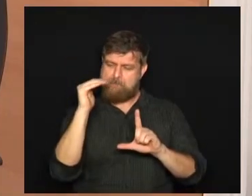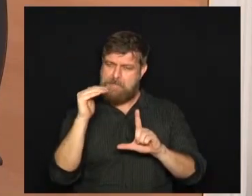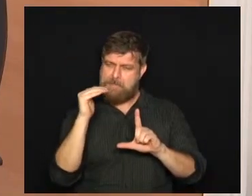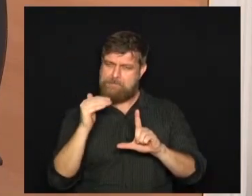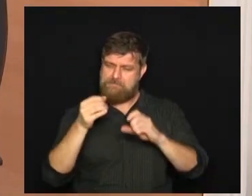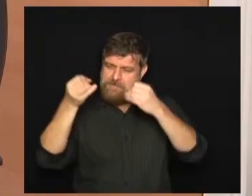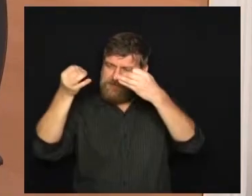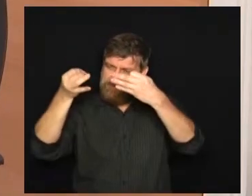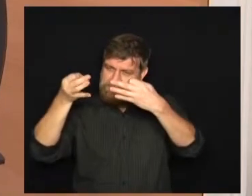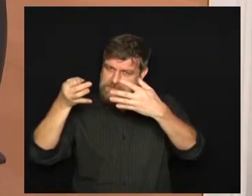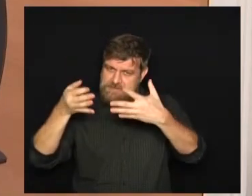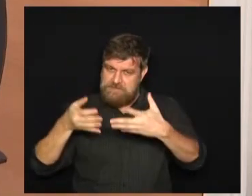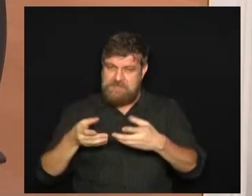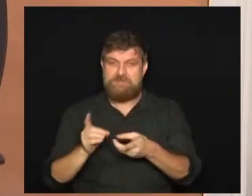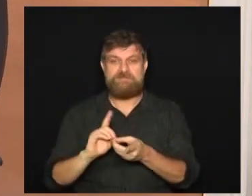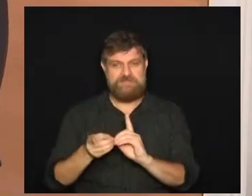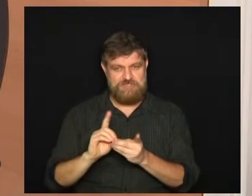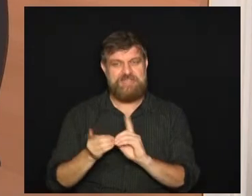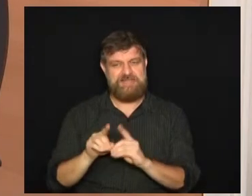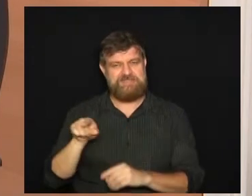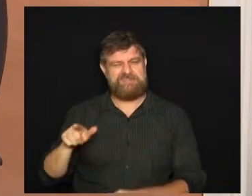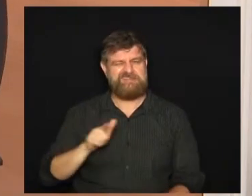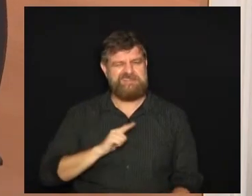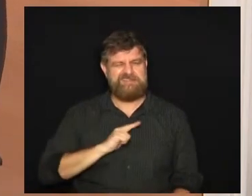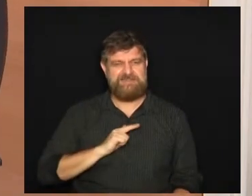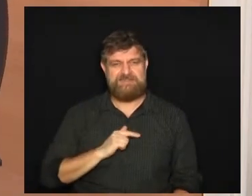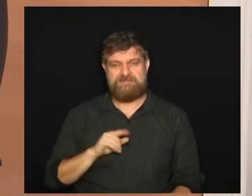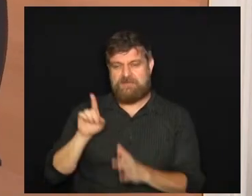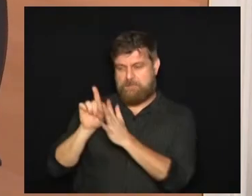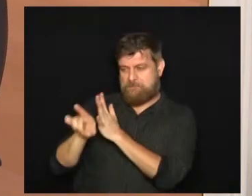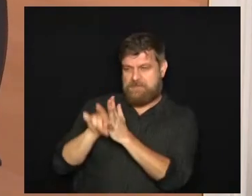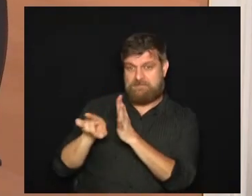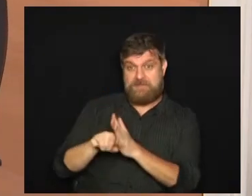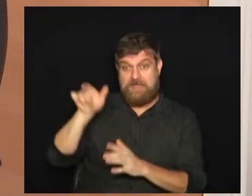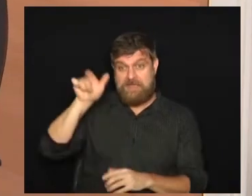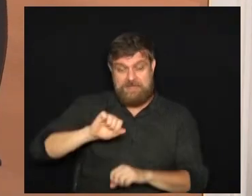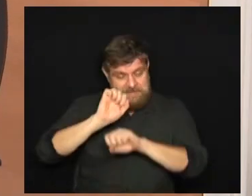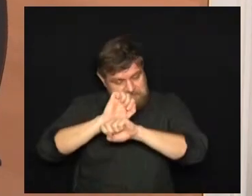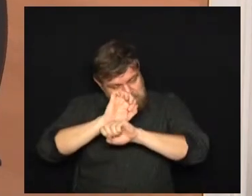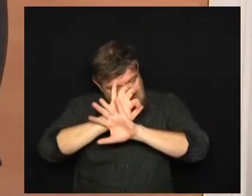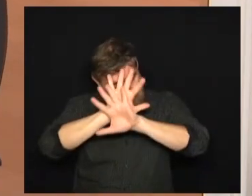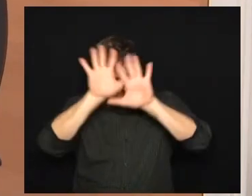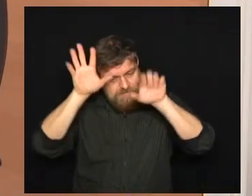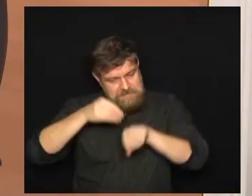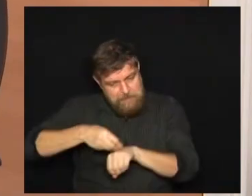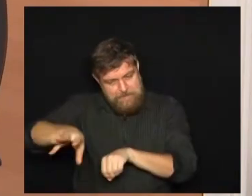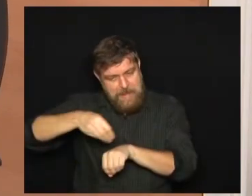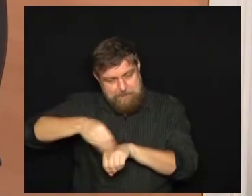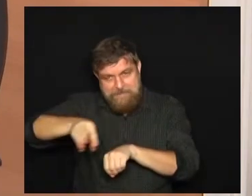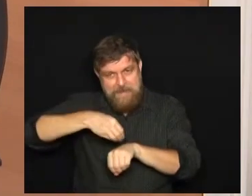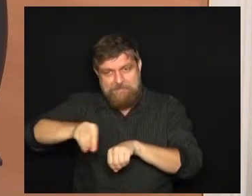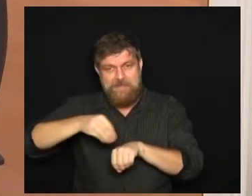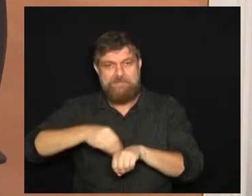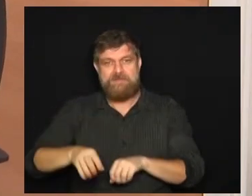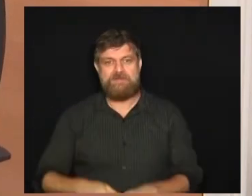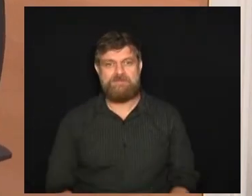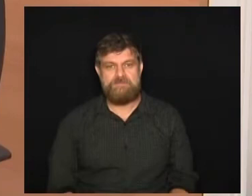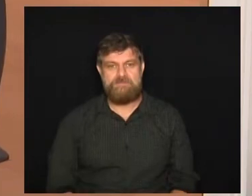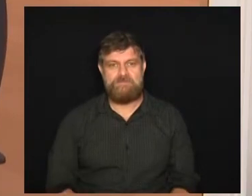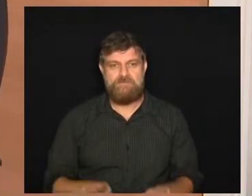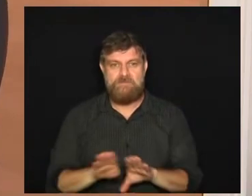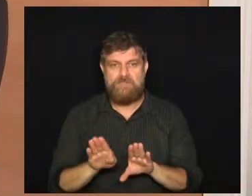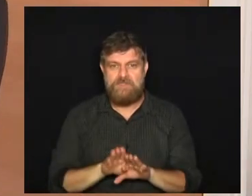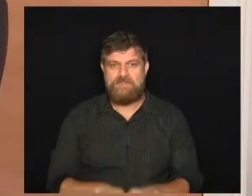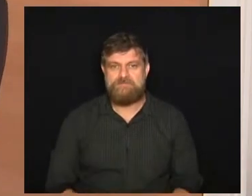tranquilo, certinho. E não teve tantas perguntas, então com certeza você conseguiu passar bem as informações, tem bastante. Gente, outra coisa,